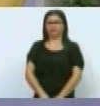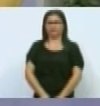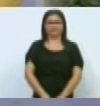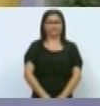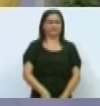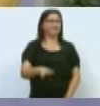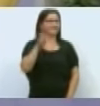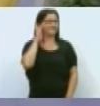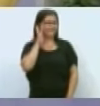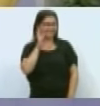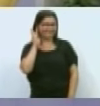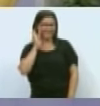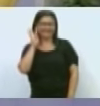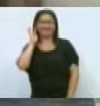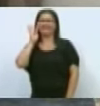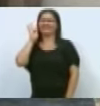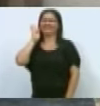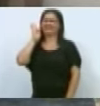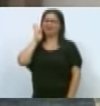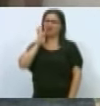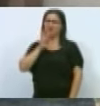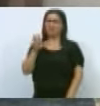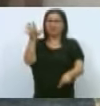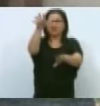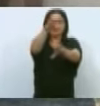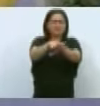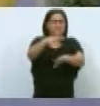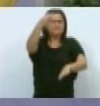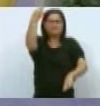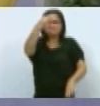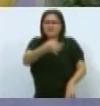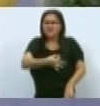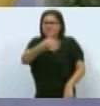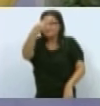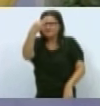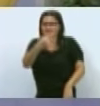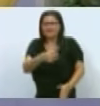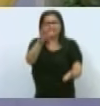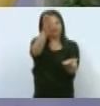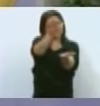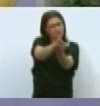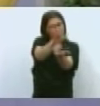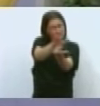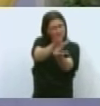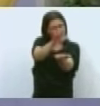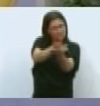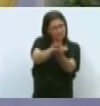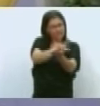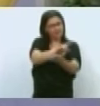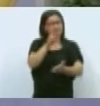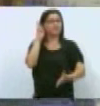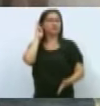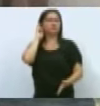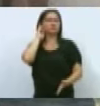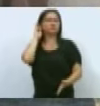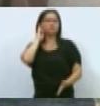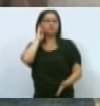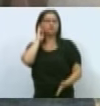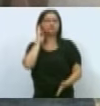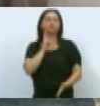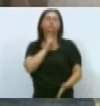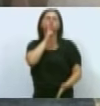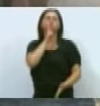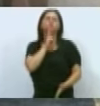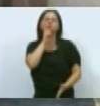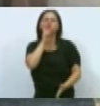Bem legal, tá vendo só, né? Uma perfeita inclusão, né? Harmonia total. Parabéns pros dois, viu? Eles um beijo. Tem criança, tem um bebezinho, também